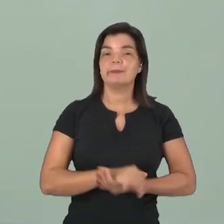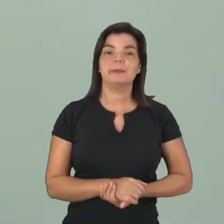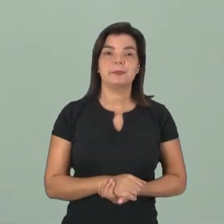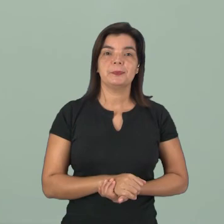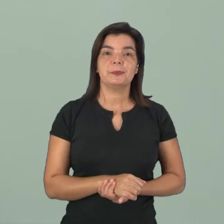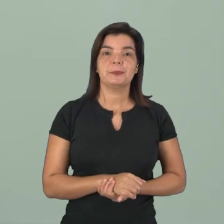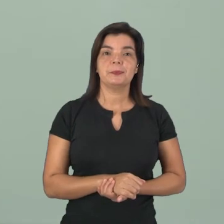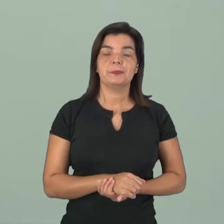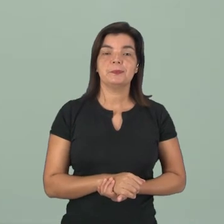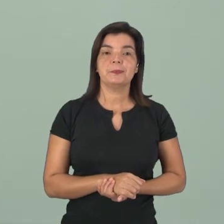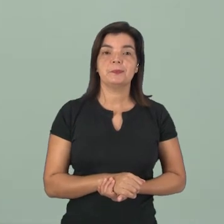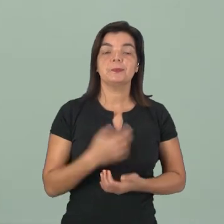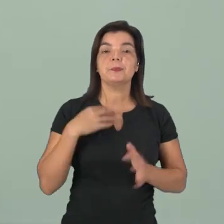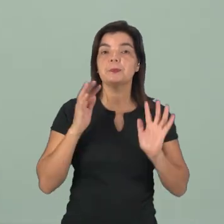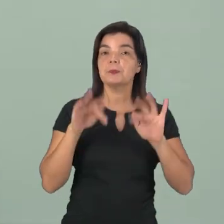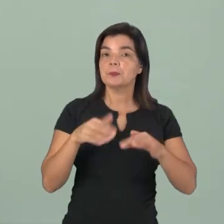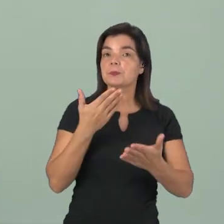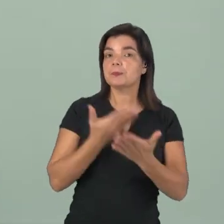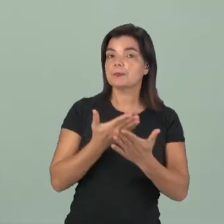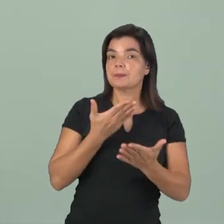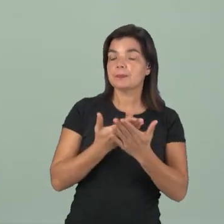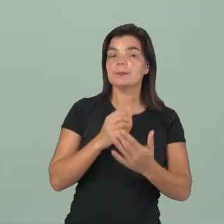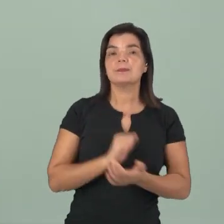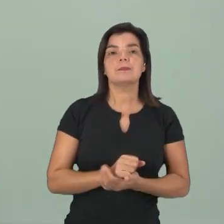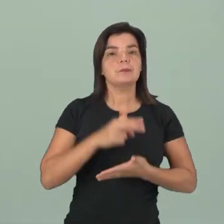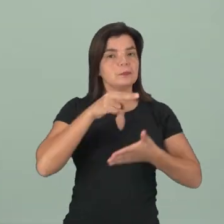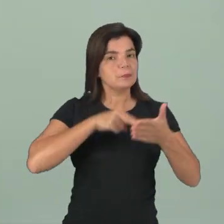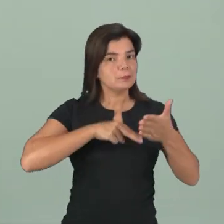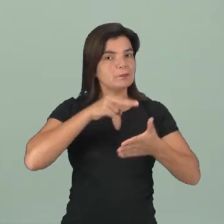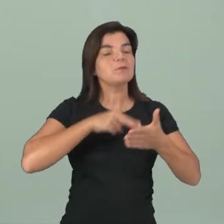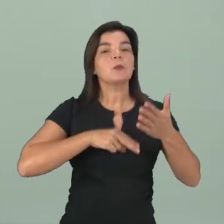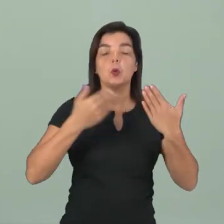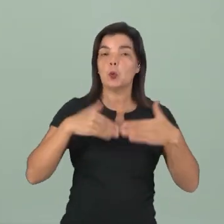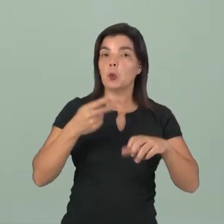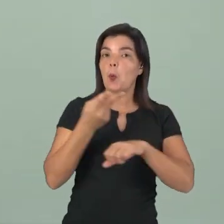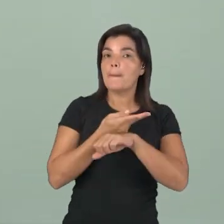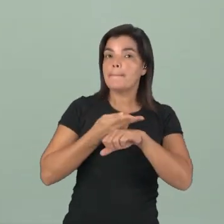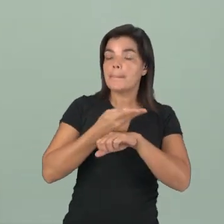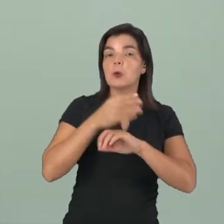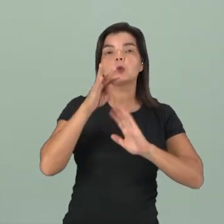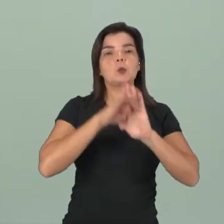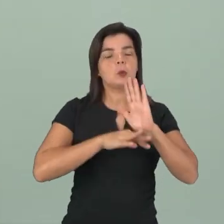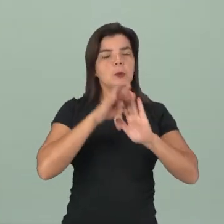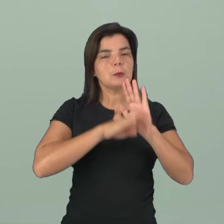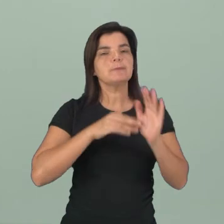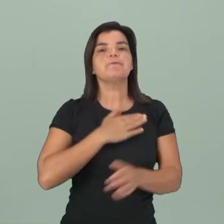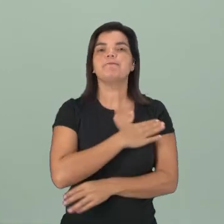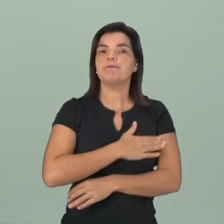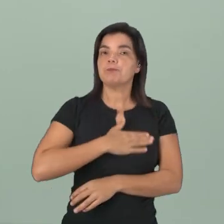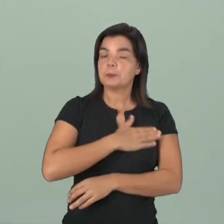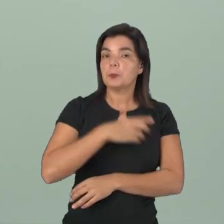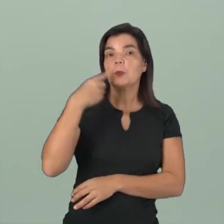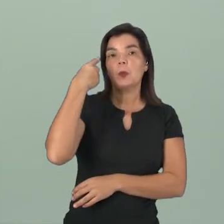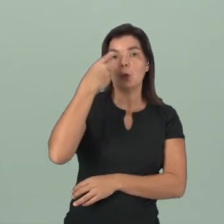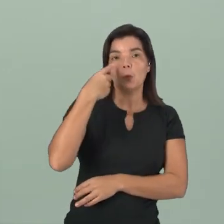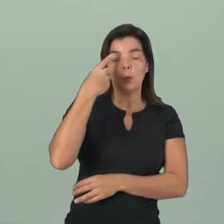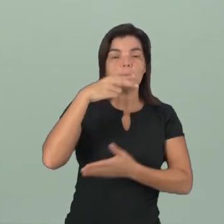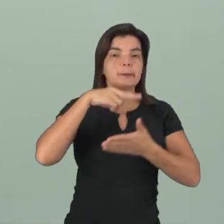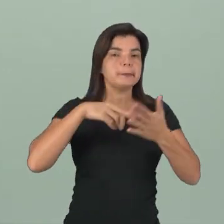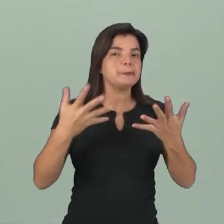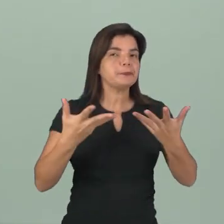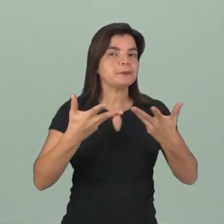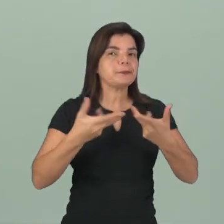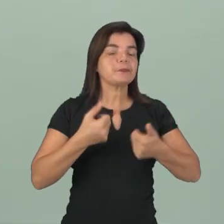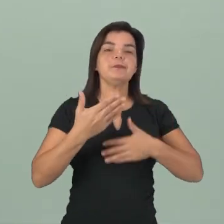galerinha. Chegamos ao final de mais uma aula. Leiam bastante, procurem por textos agradáveis, né, na língua espanhola. Desfrutem dessa